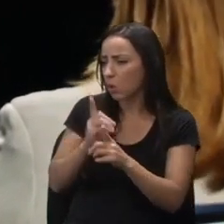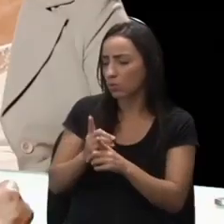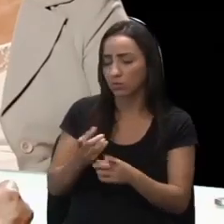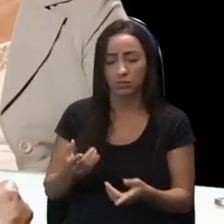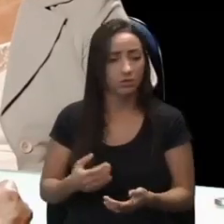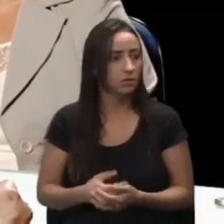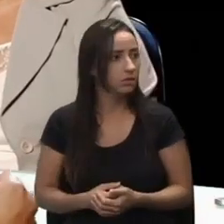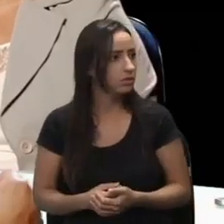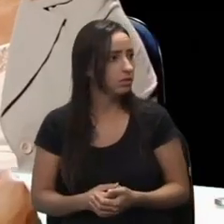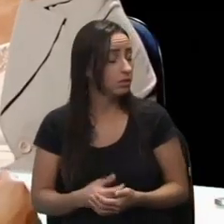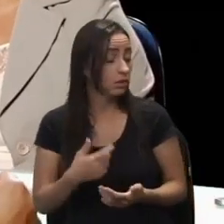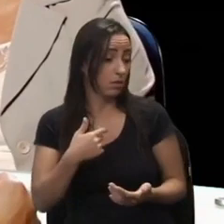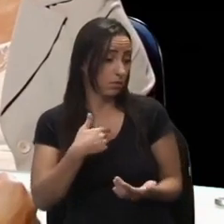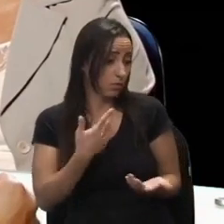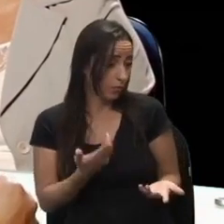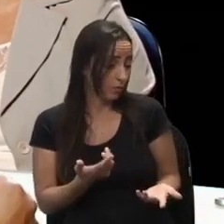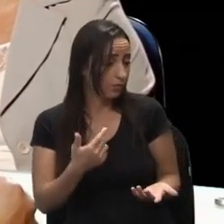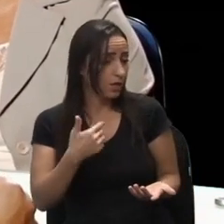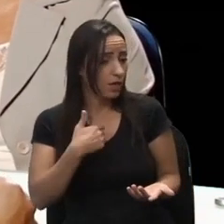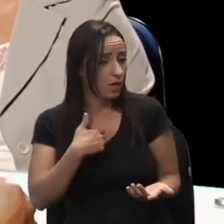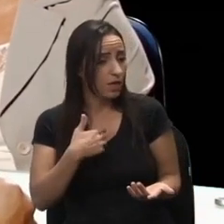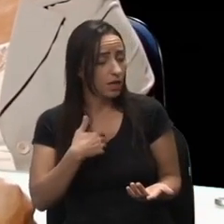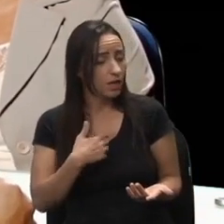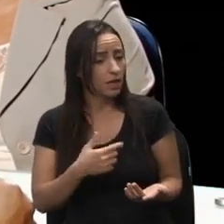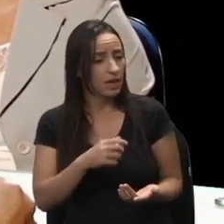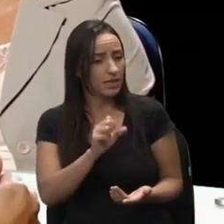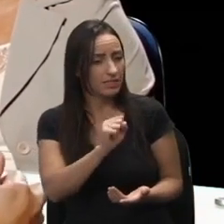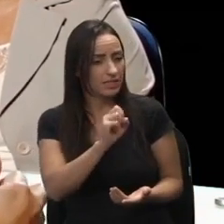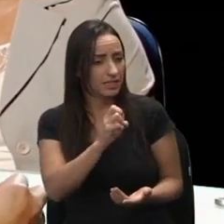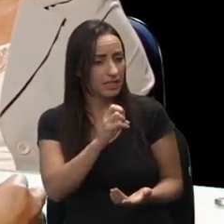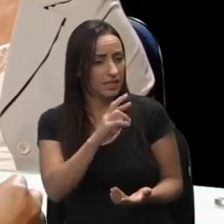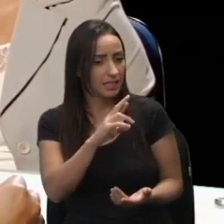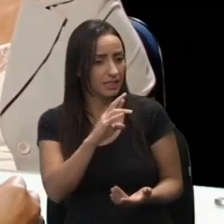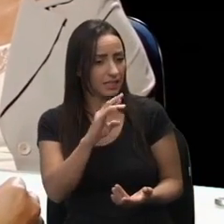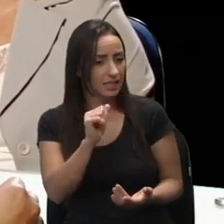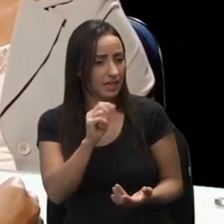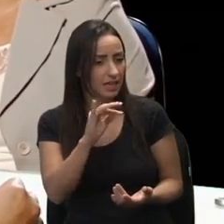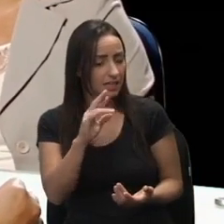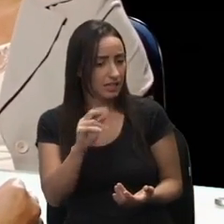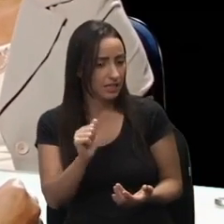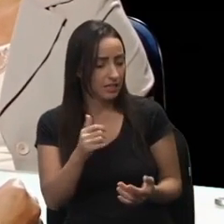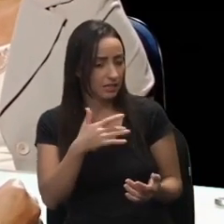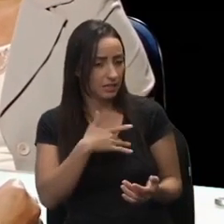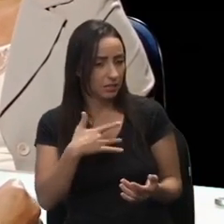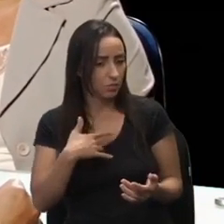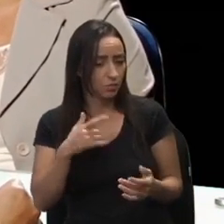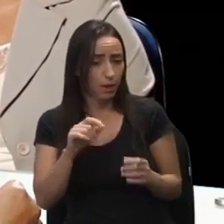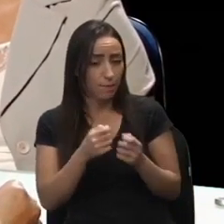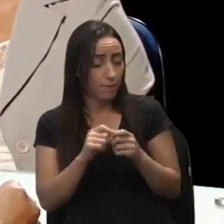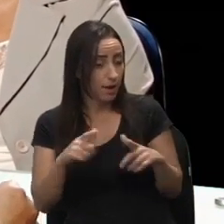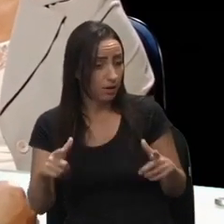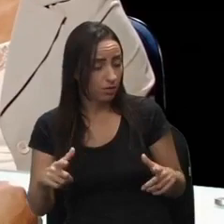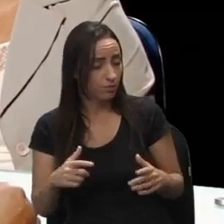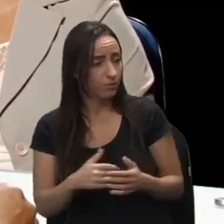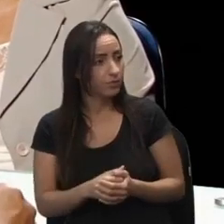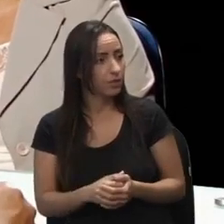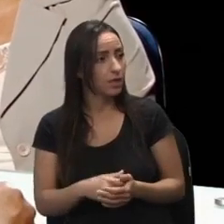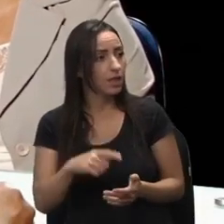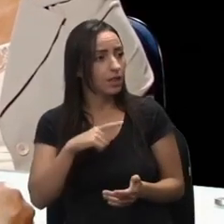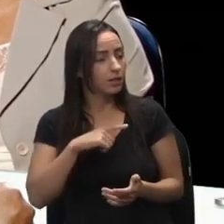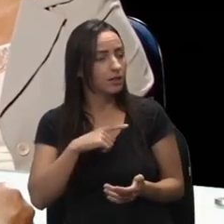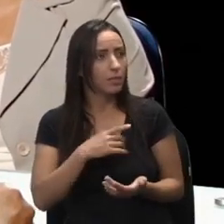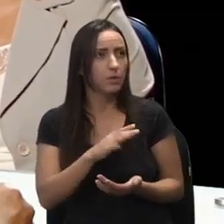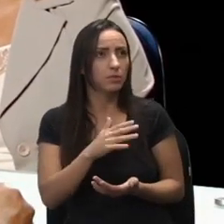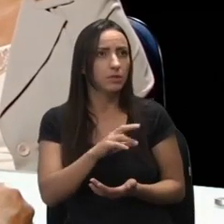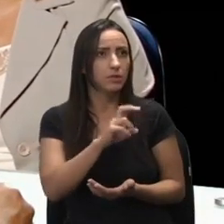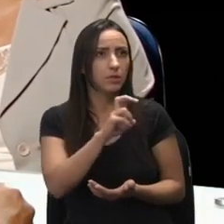trabalho? Bom, Thiago, a Secretaria da Saúde é uma das três maiores em termos de número de funcionários. Ela tem atualmente